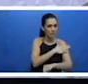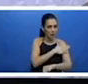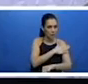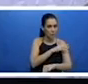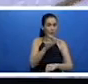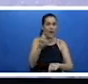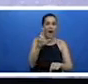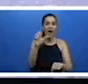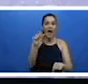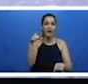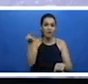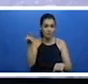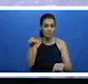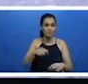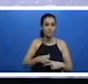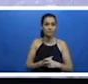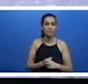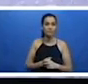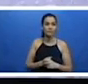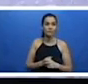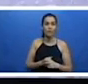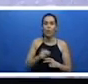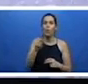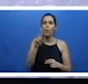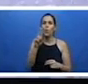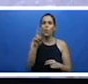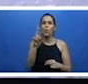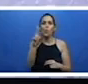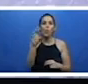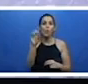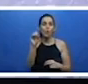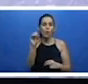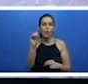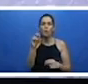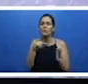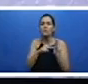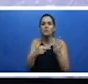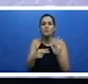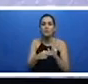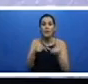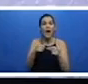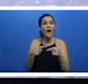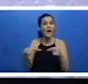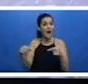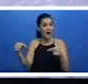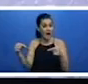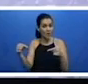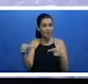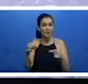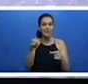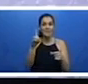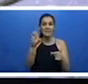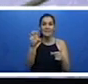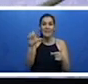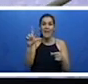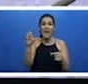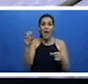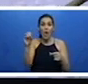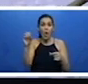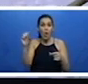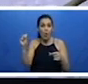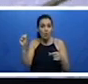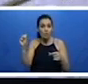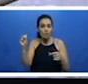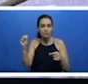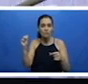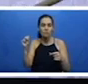e a rã. Urodelos. Uro, em grego, significa cauda. Delos, aparente. Um animal que aparentemente